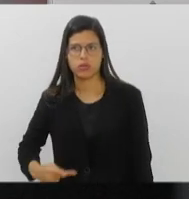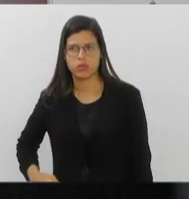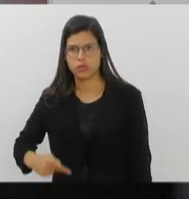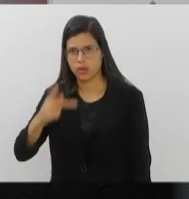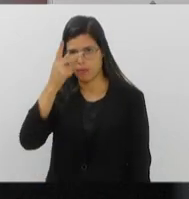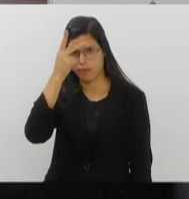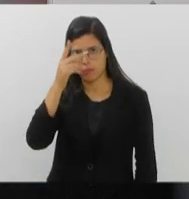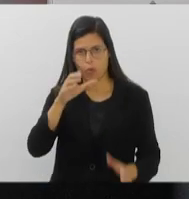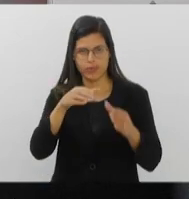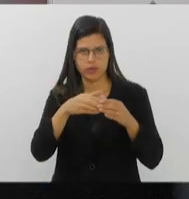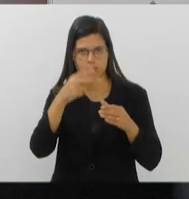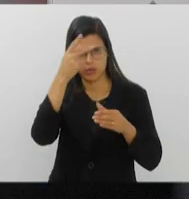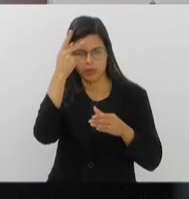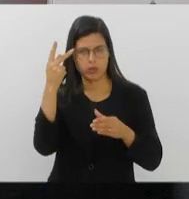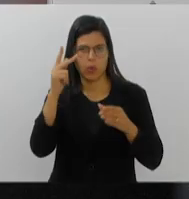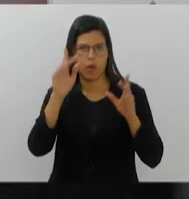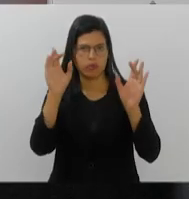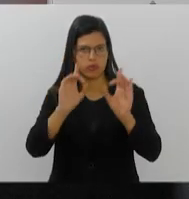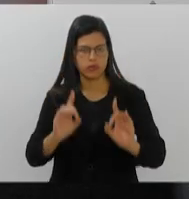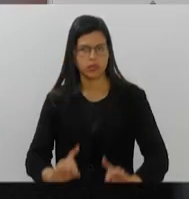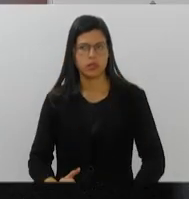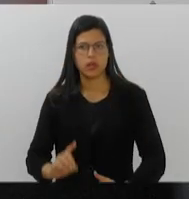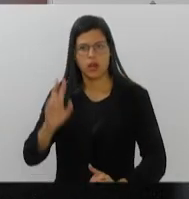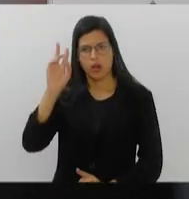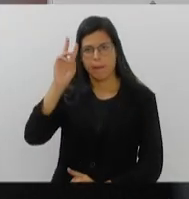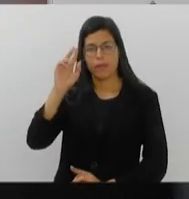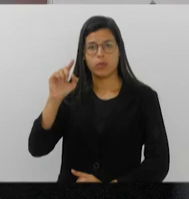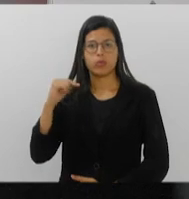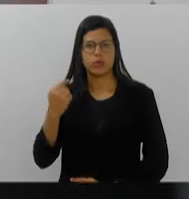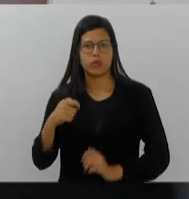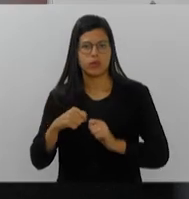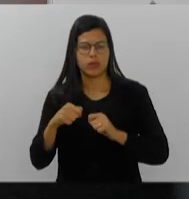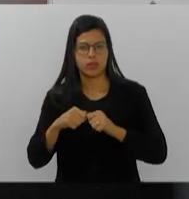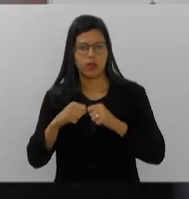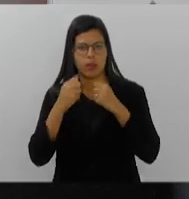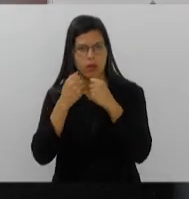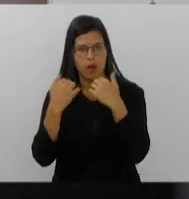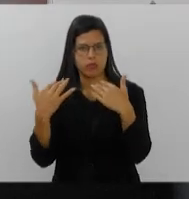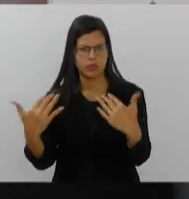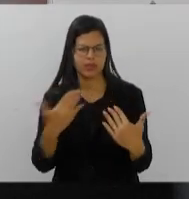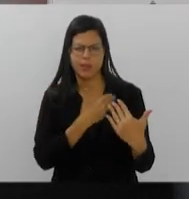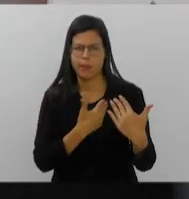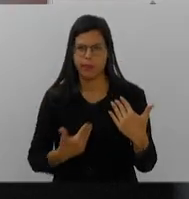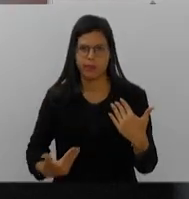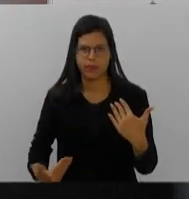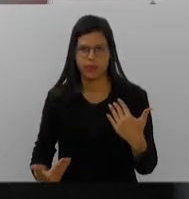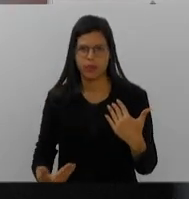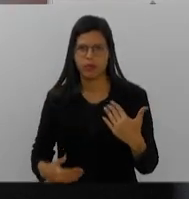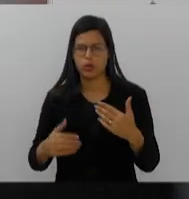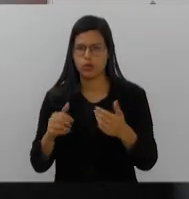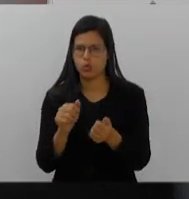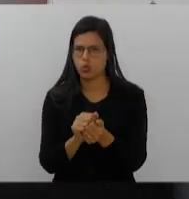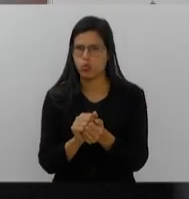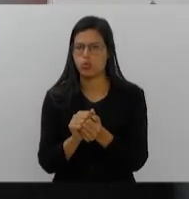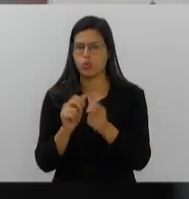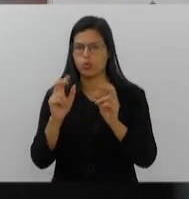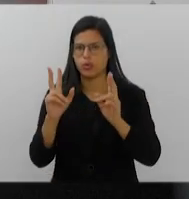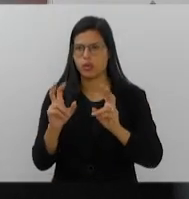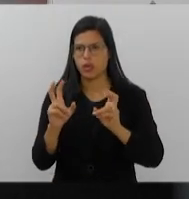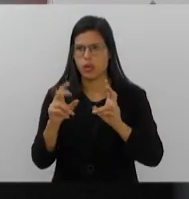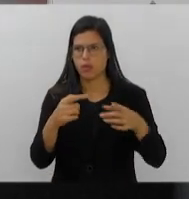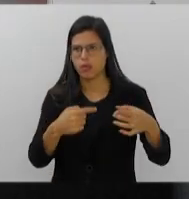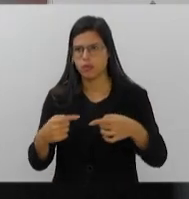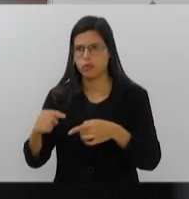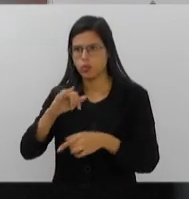Deficiência. Lembrando que nós fizemos audiências públicas juntos para tratar o tema. O Júlio tem sido também um